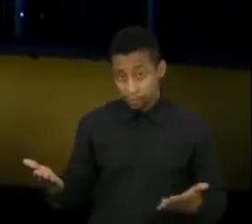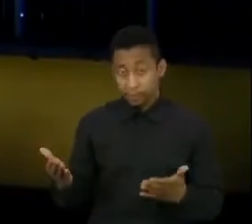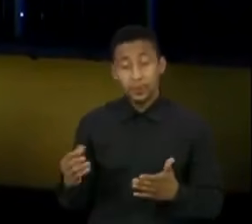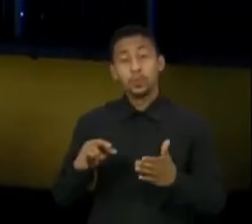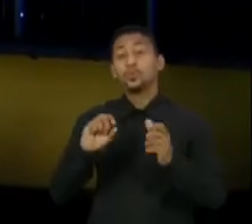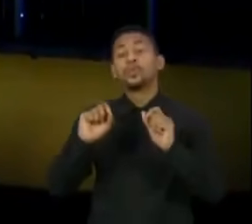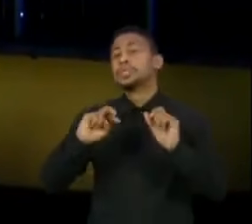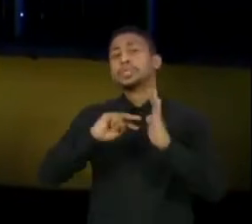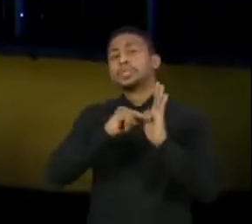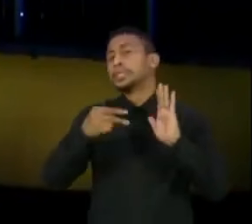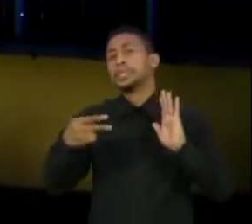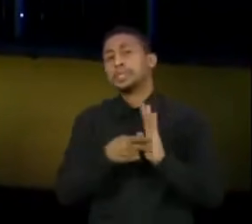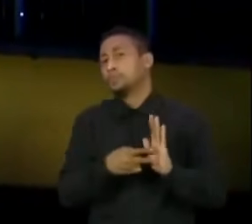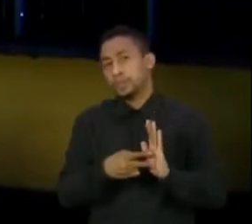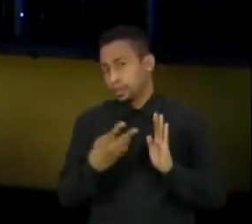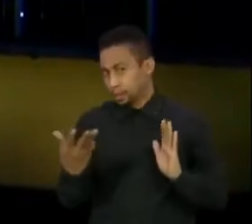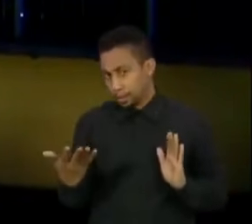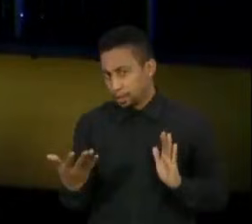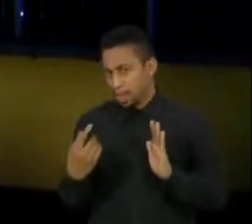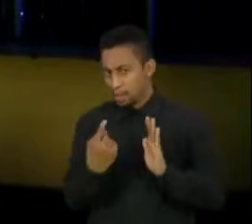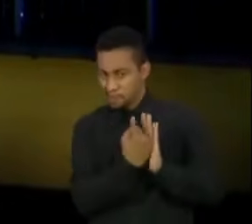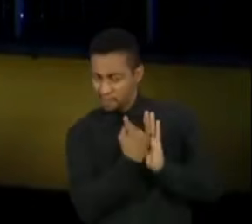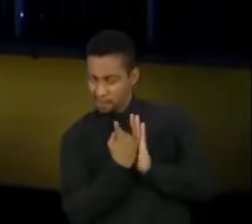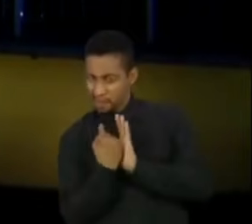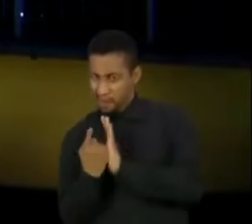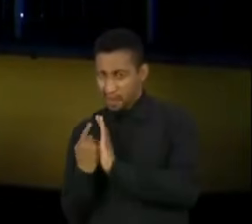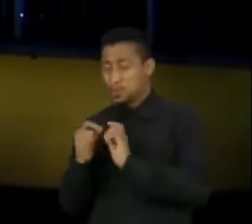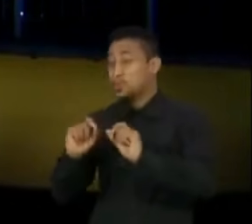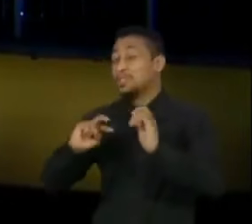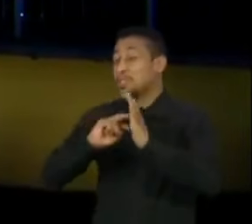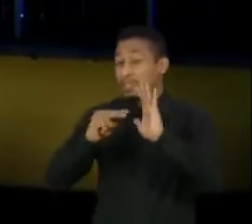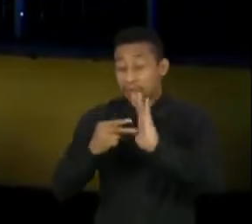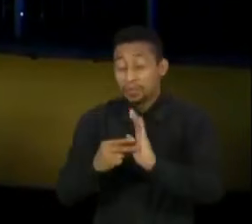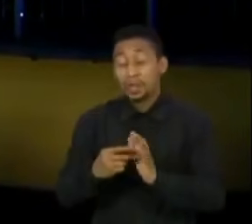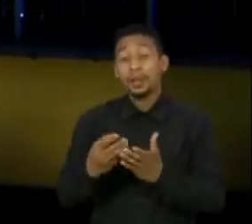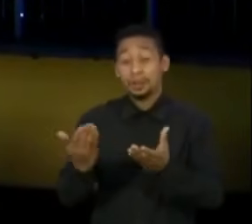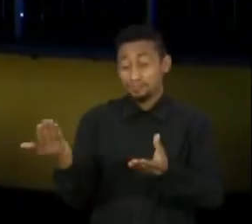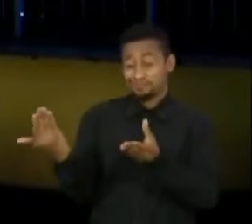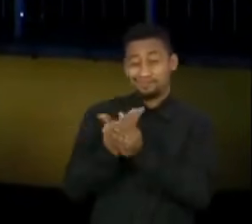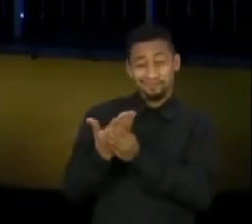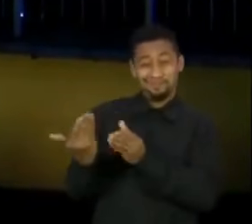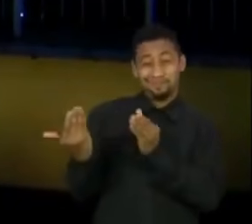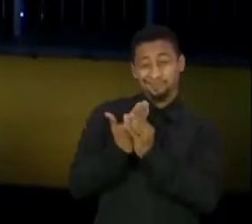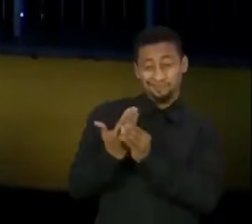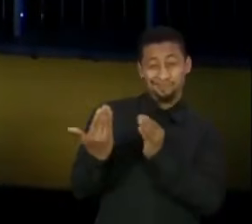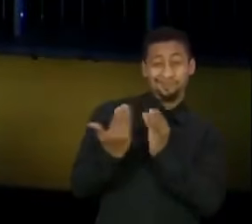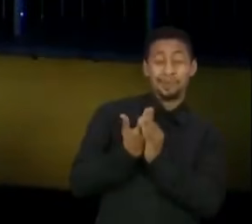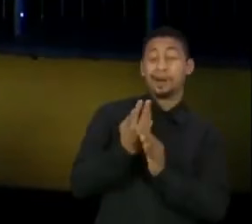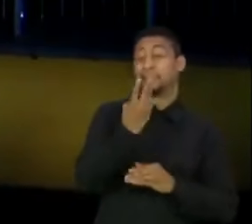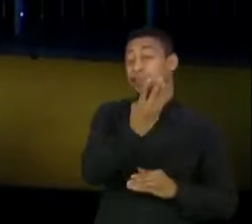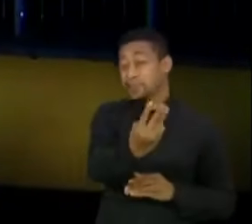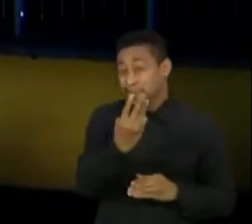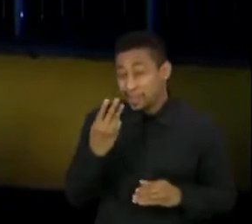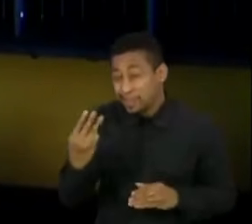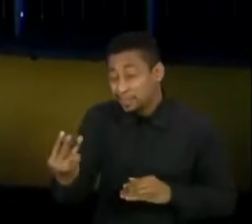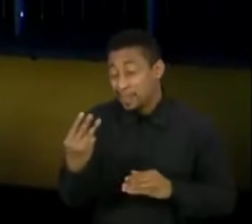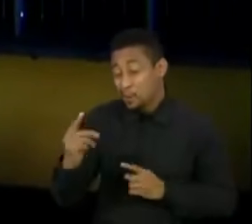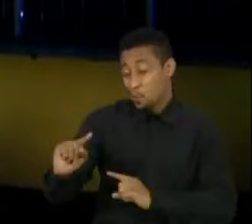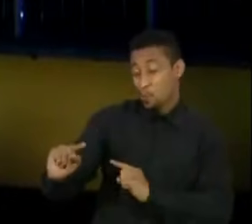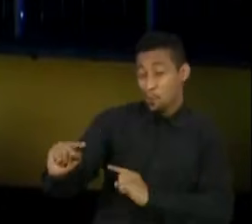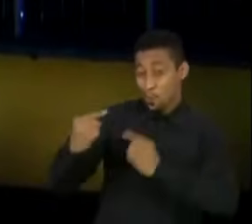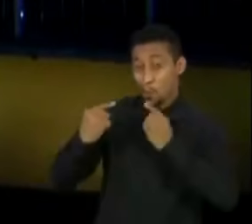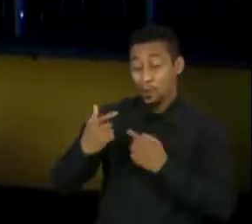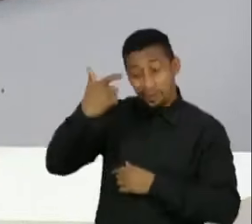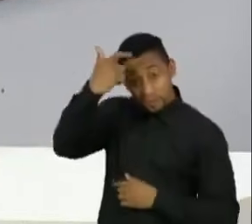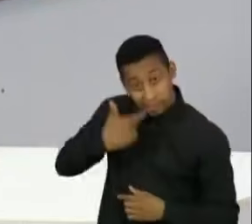em português claro essa multa investigação foram abertas 33 investigações contra mim que